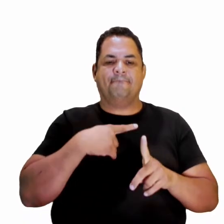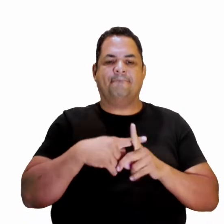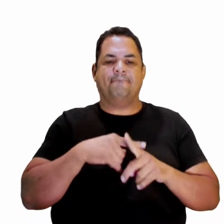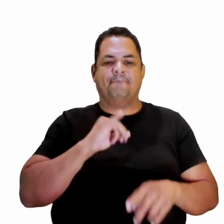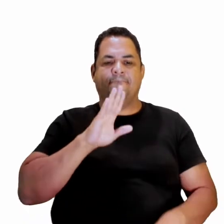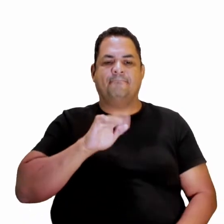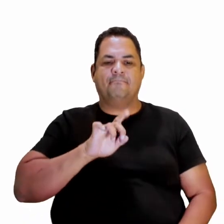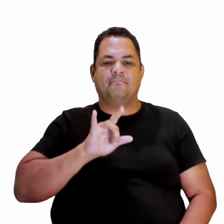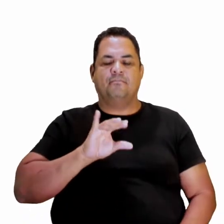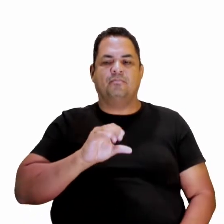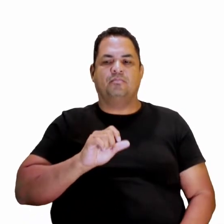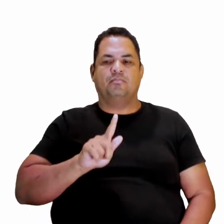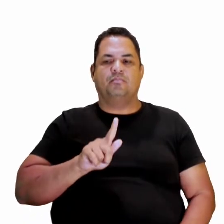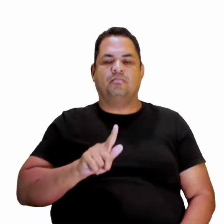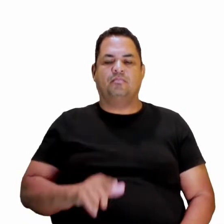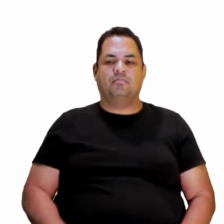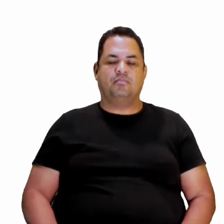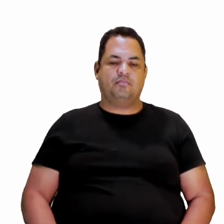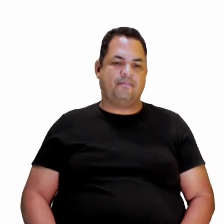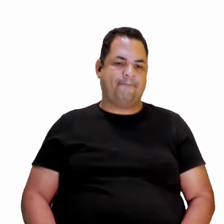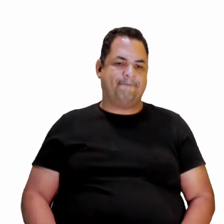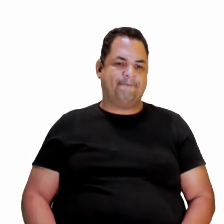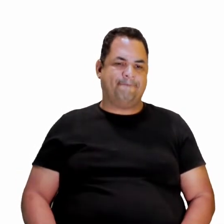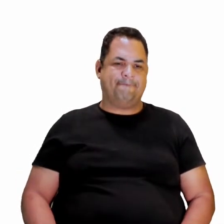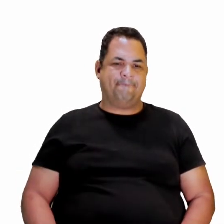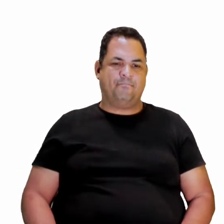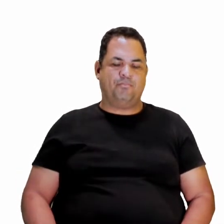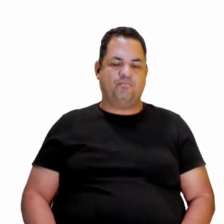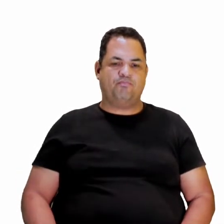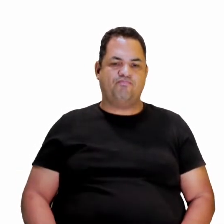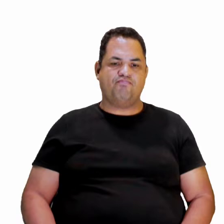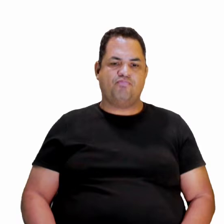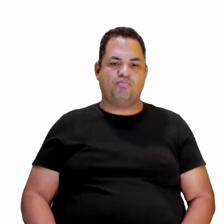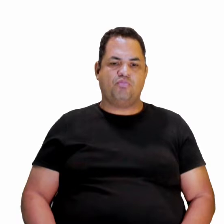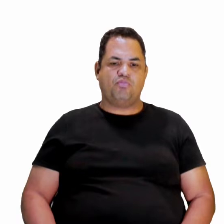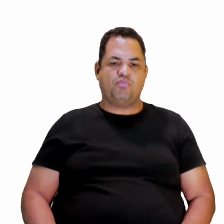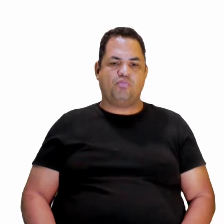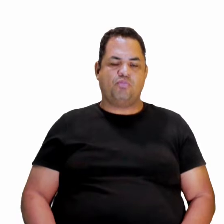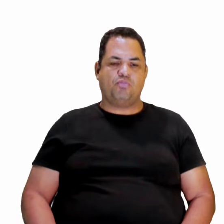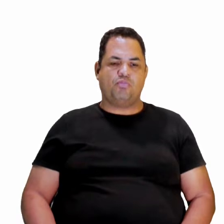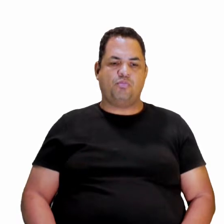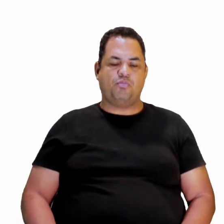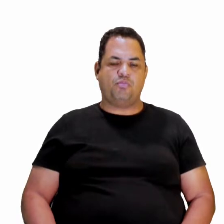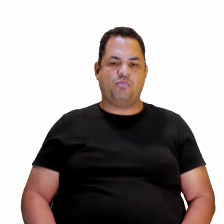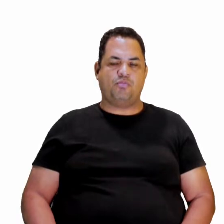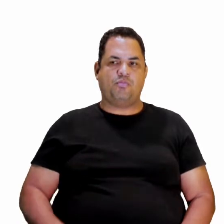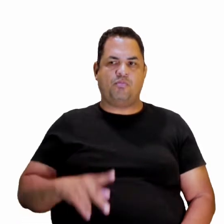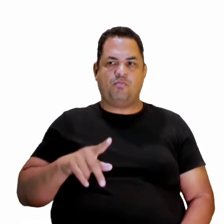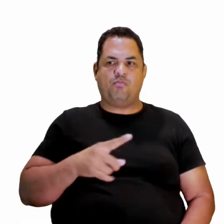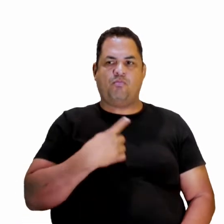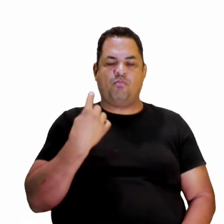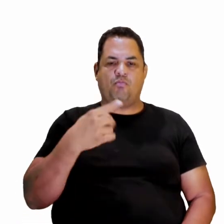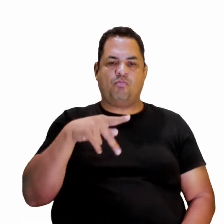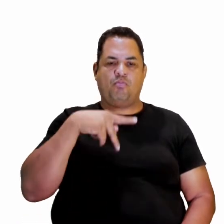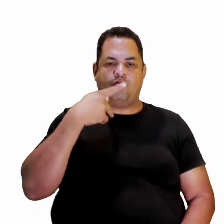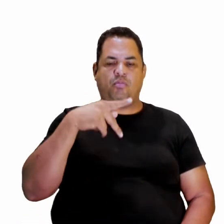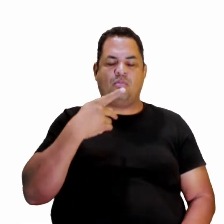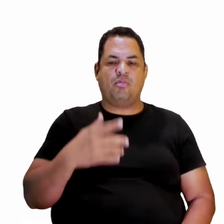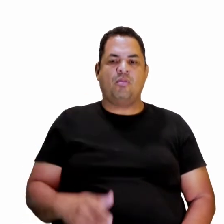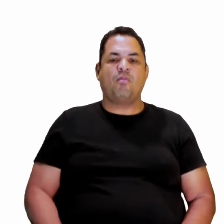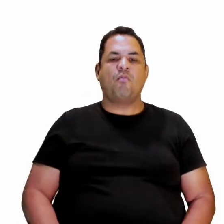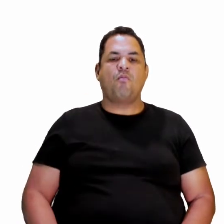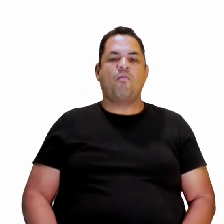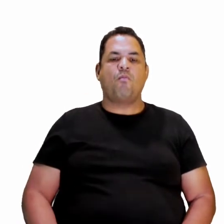na forma do ing. Verb in the ing form. Então, estamos comentando aqui, até